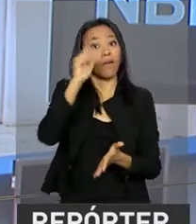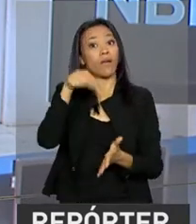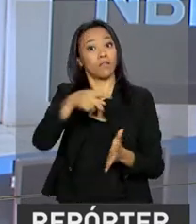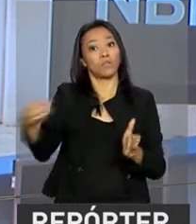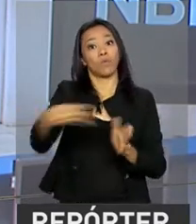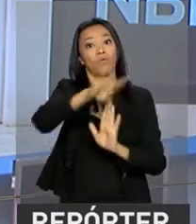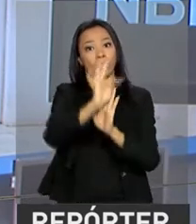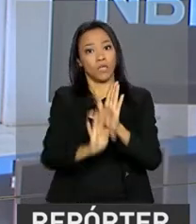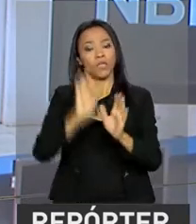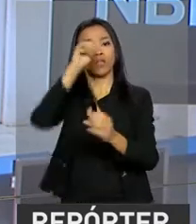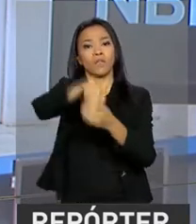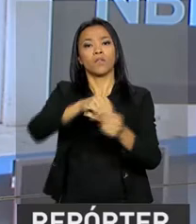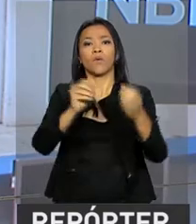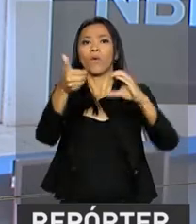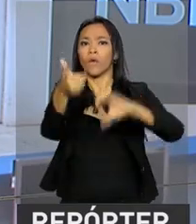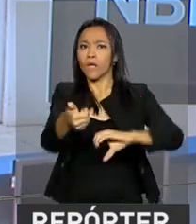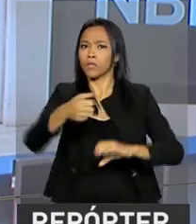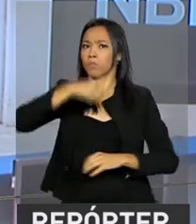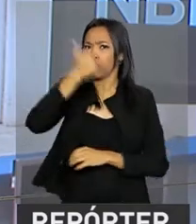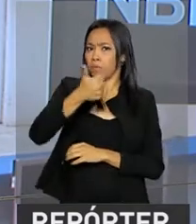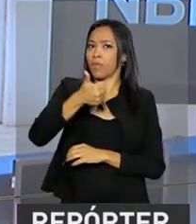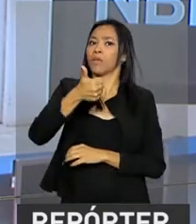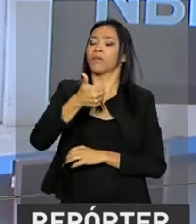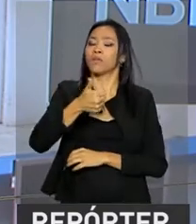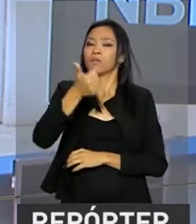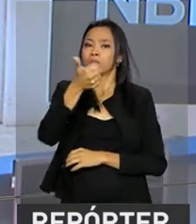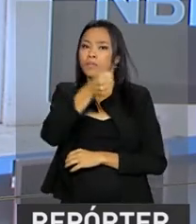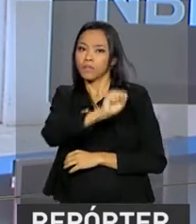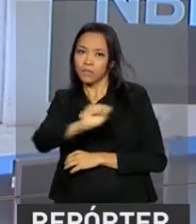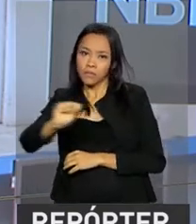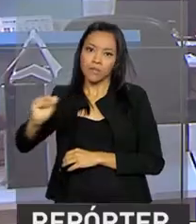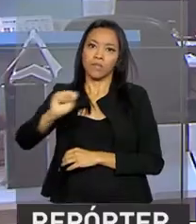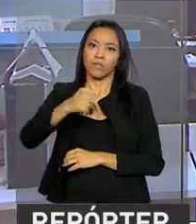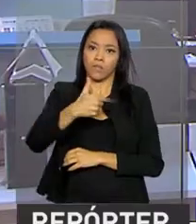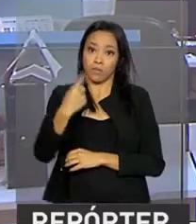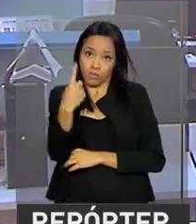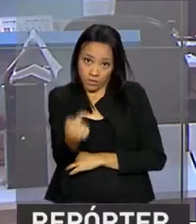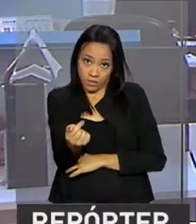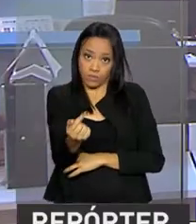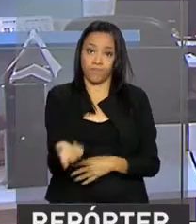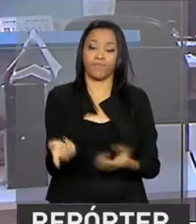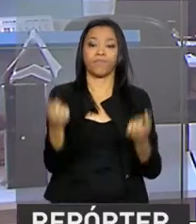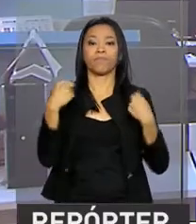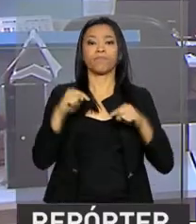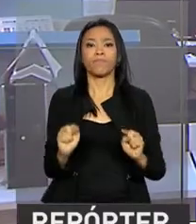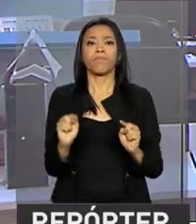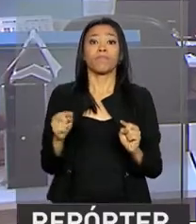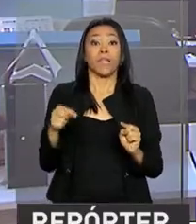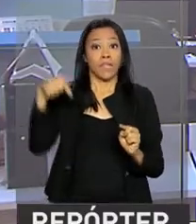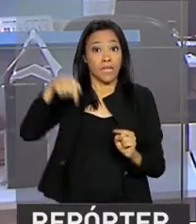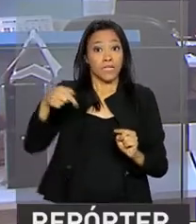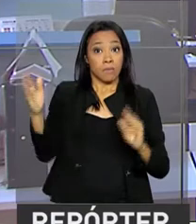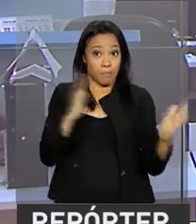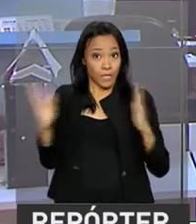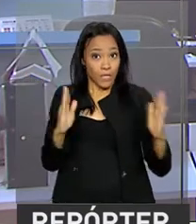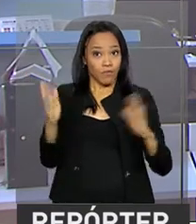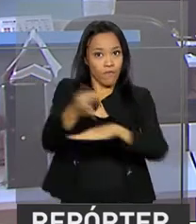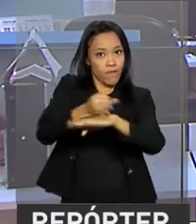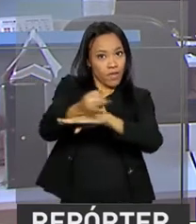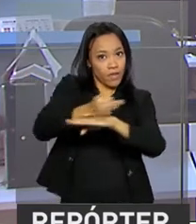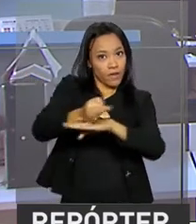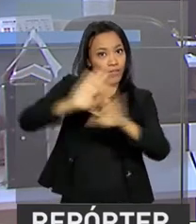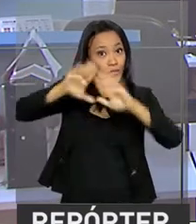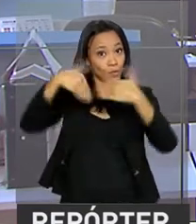Congresso Nacional ainda no primeiro semestre de 2017. E nesta época de férias escolares, é preciso ficar